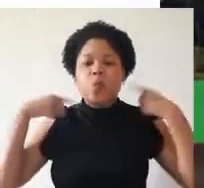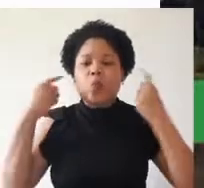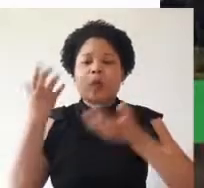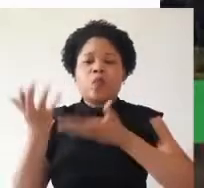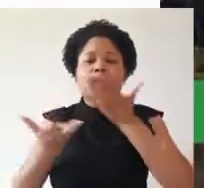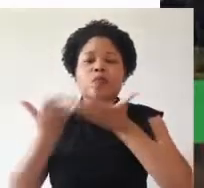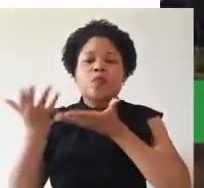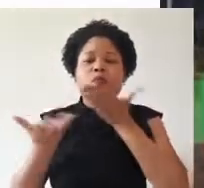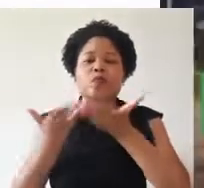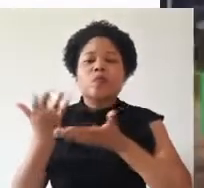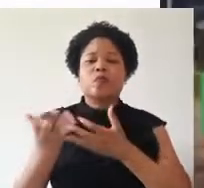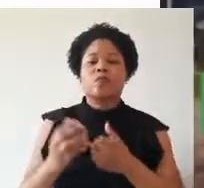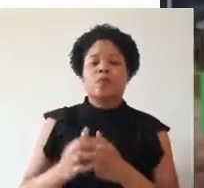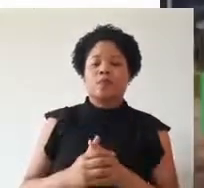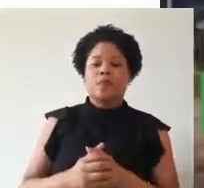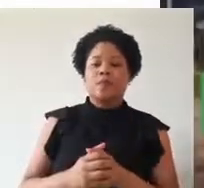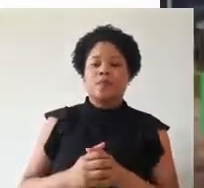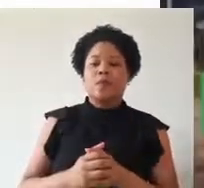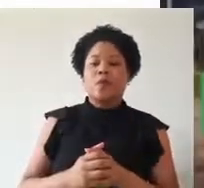caprinocultura,